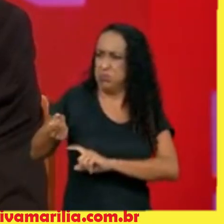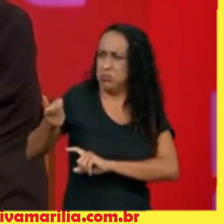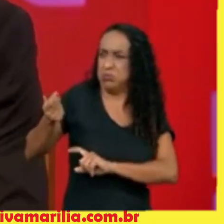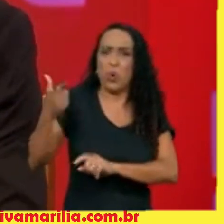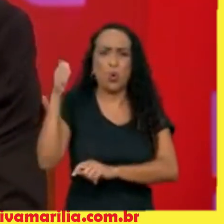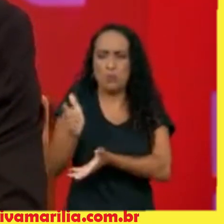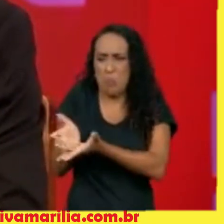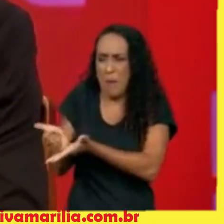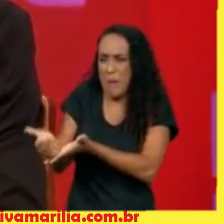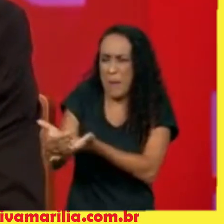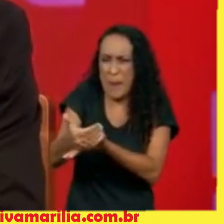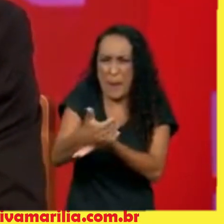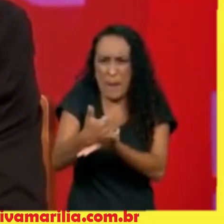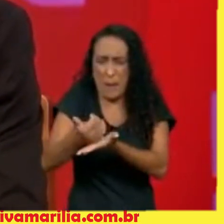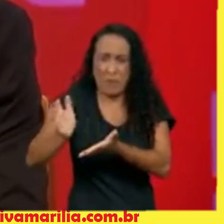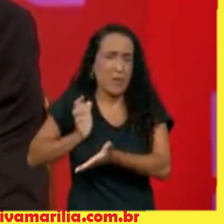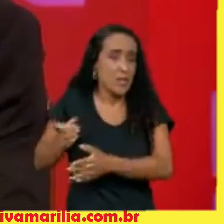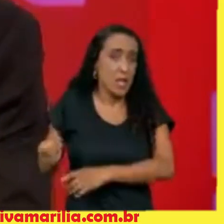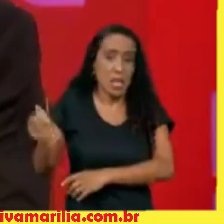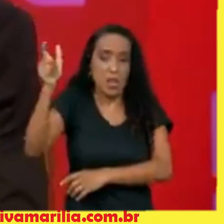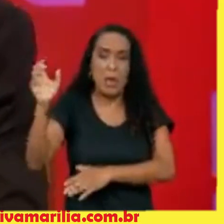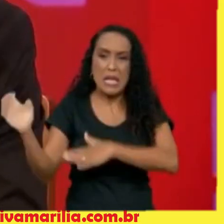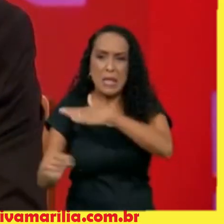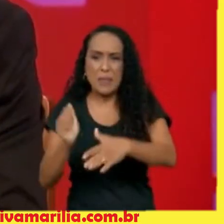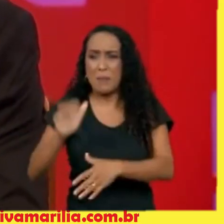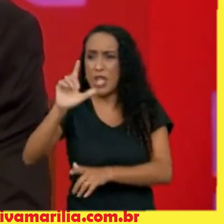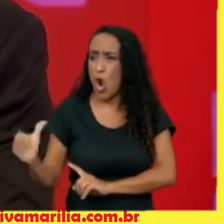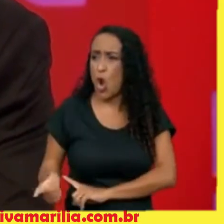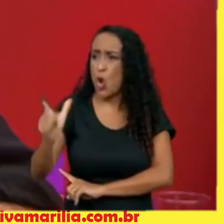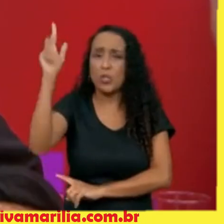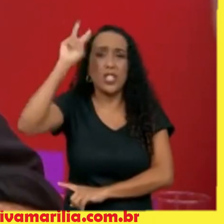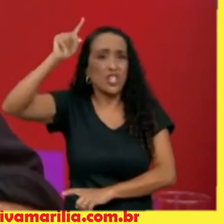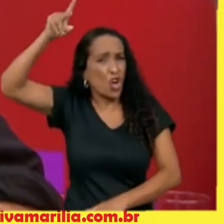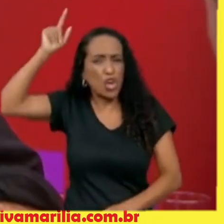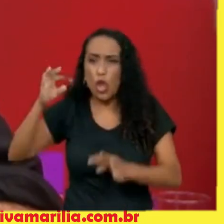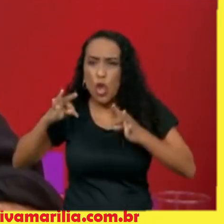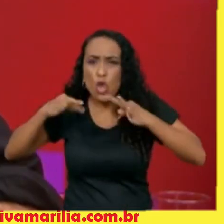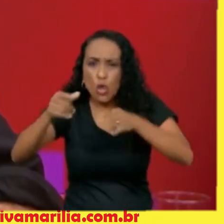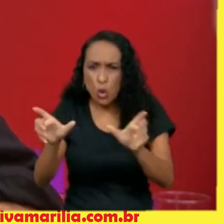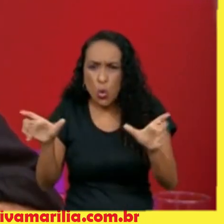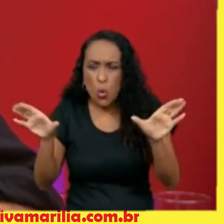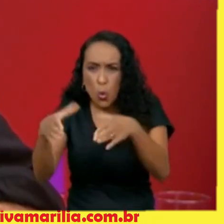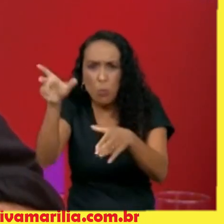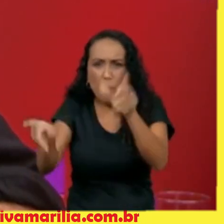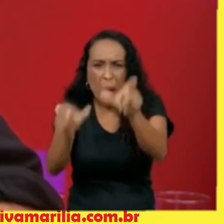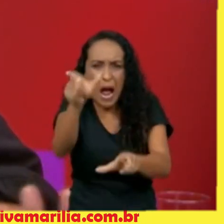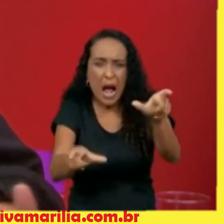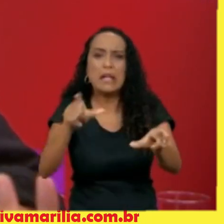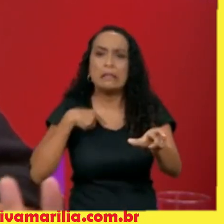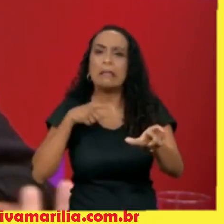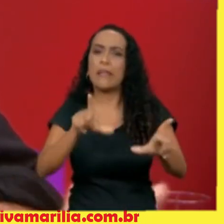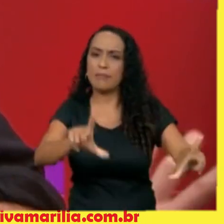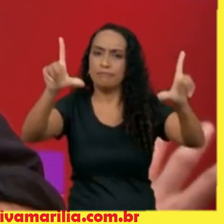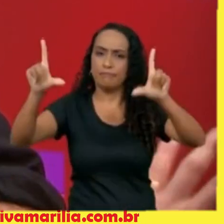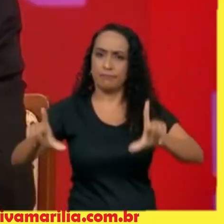história do capitalismo, as empresas mais lucrativas da história do capitalismo, superaram em muito já a indústria petrolífera, de automóveis, é realmente